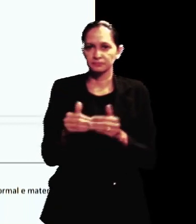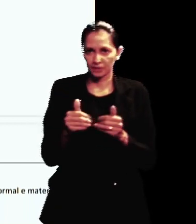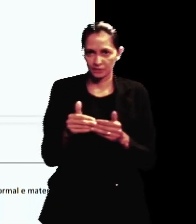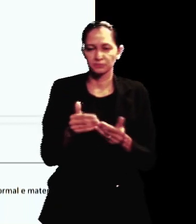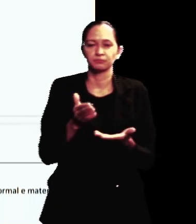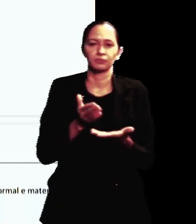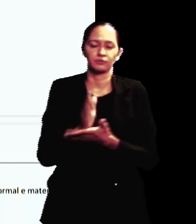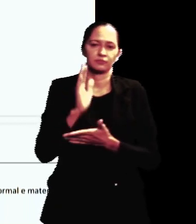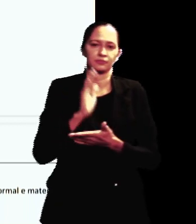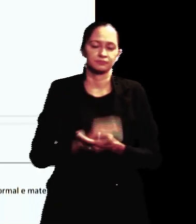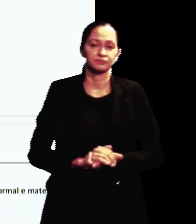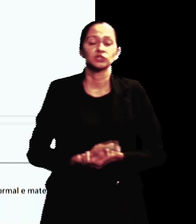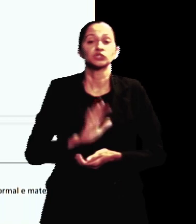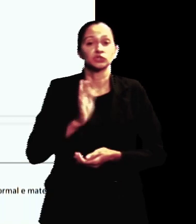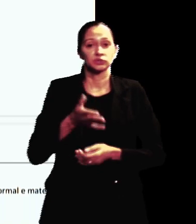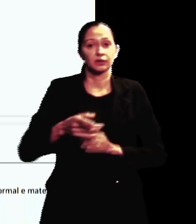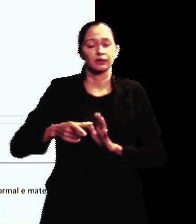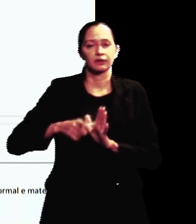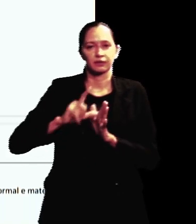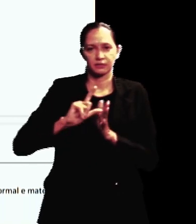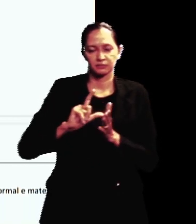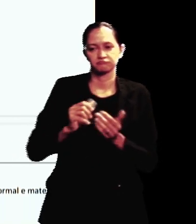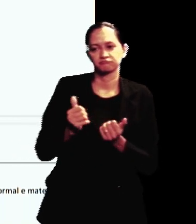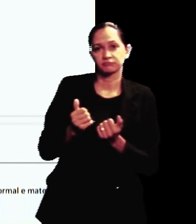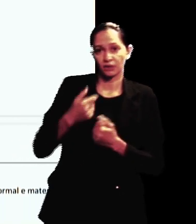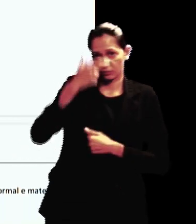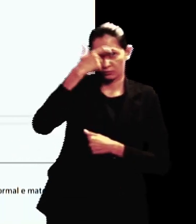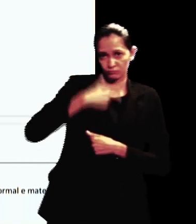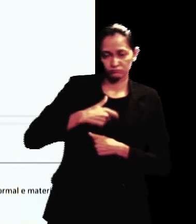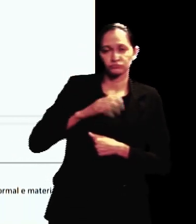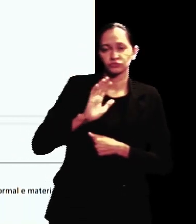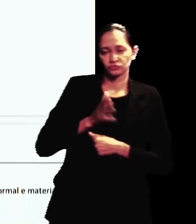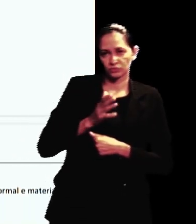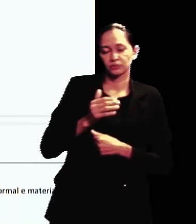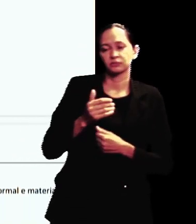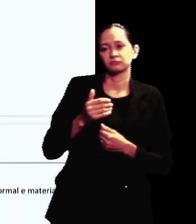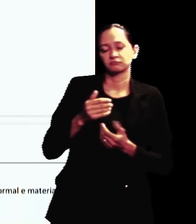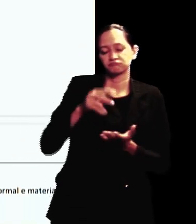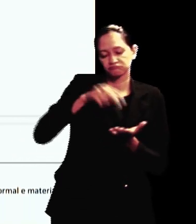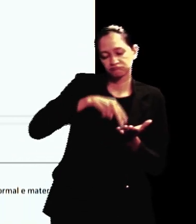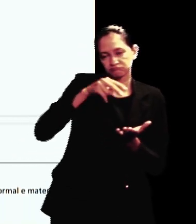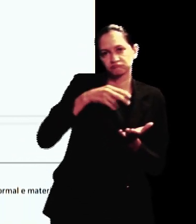Havia sido aprovado o pedido de vistas de minha autoria,